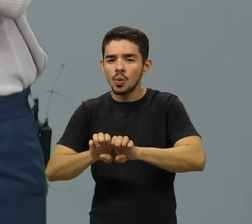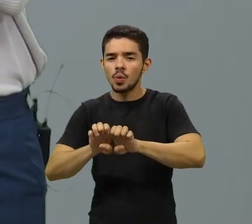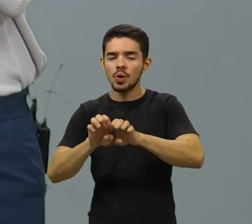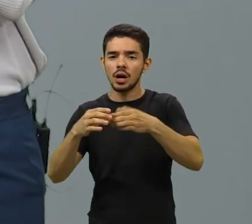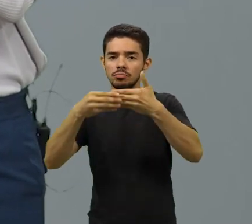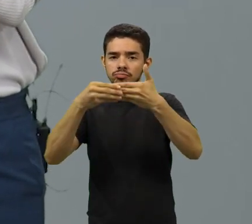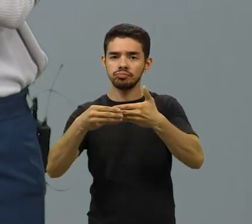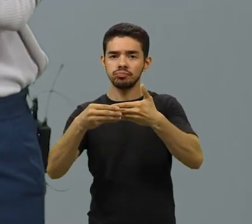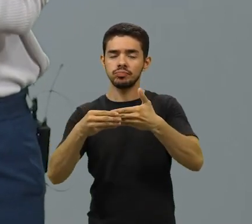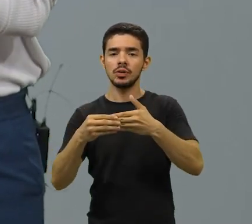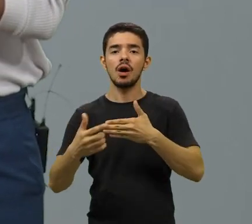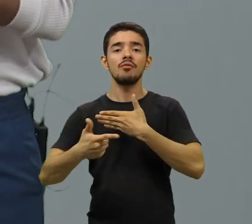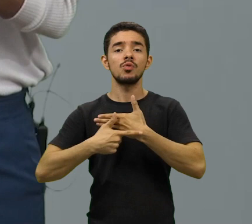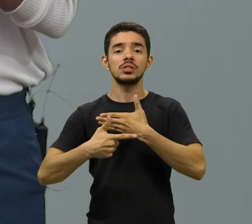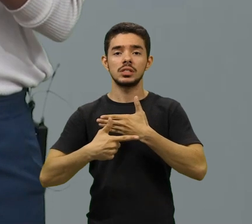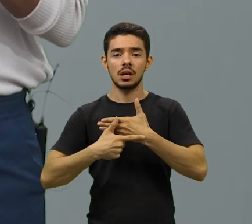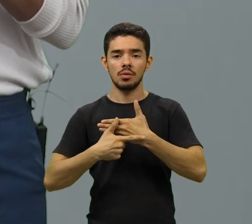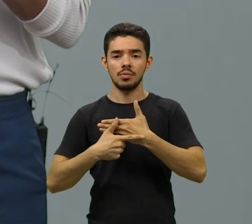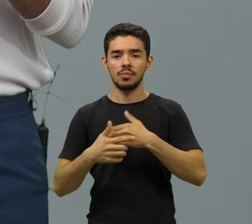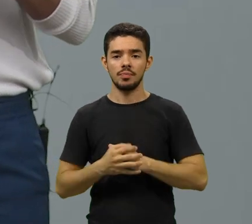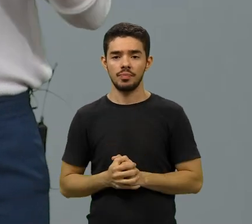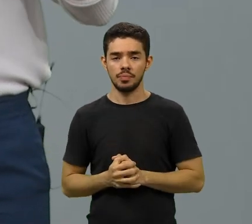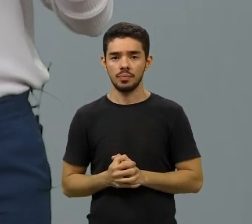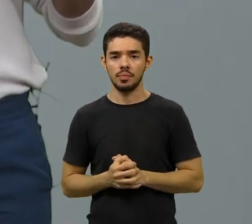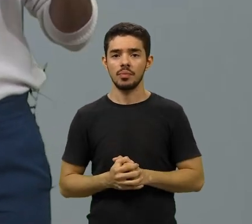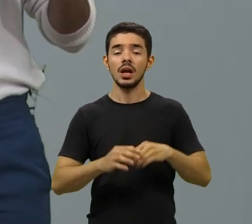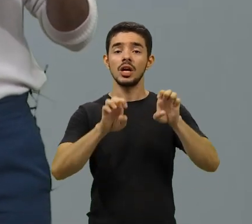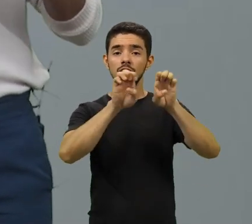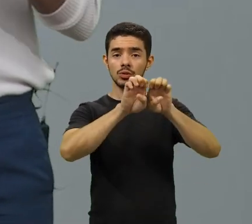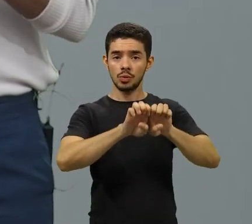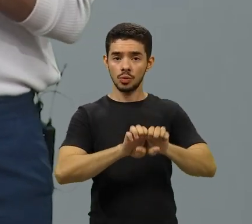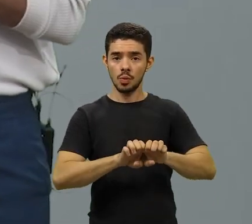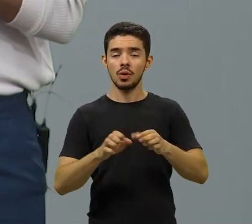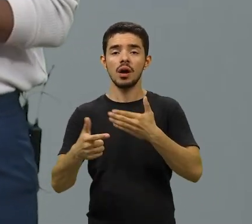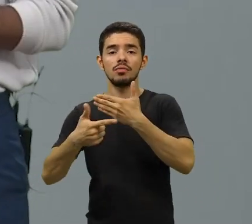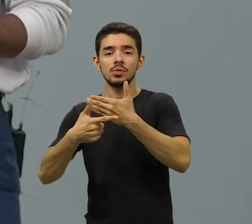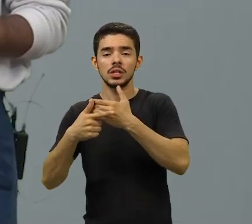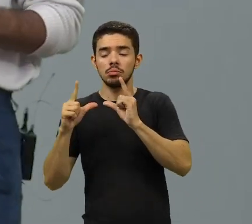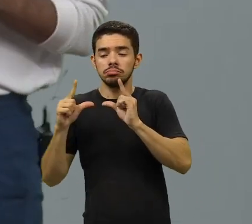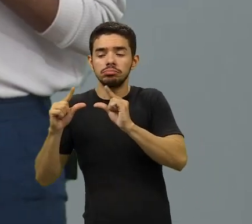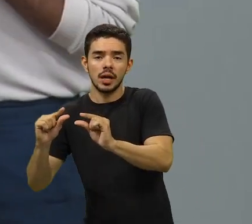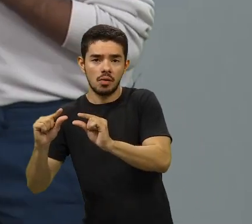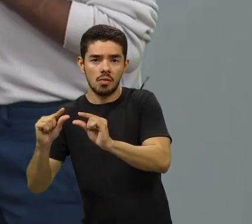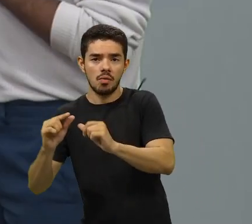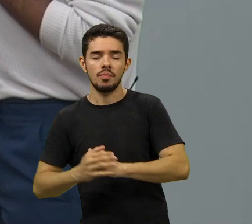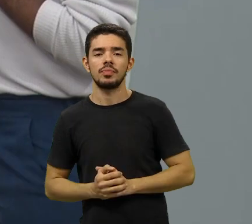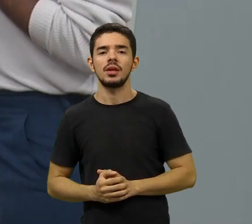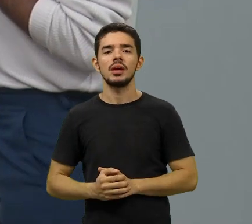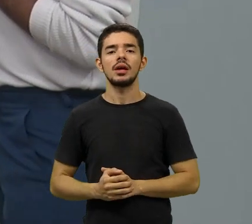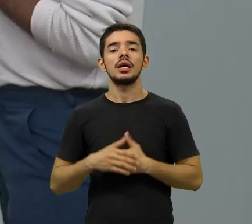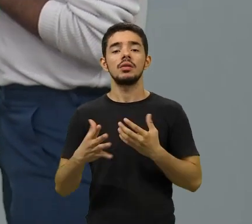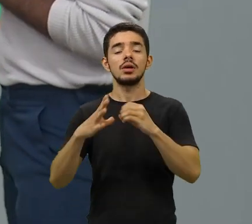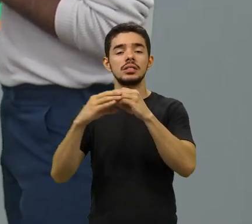estrutural e funcional. Então, imagine que a menor parte de estrutura e de função. Então, a célula, quando